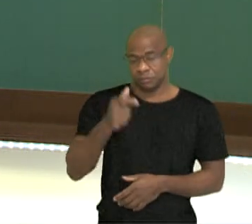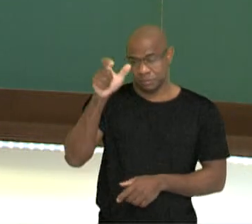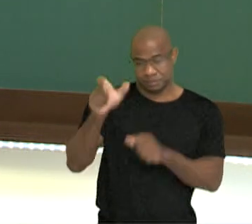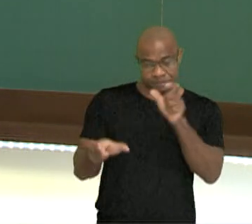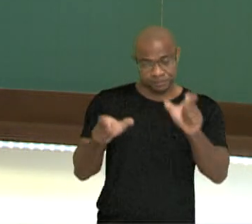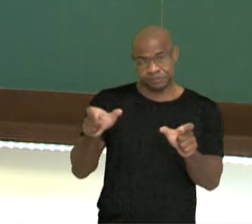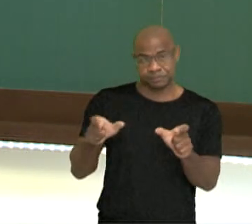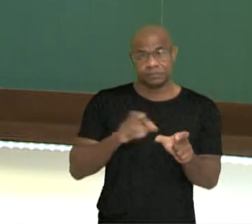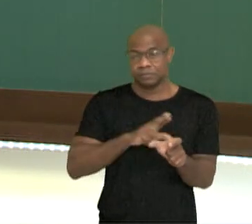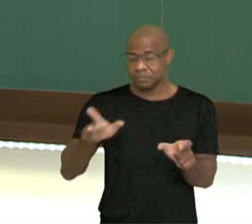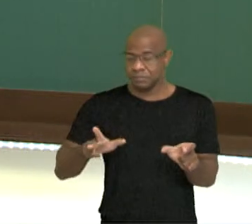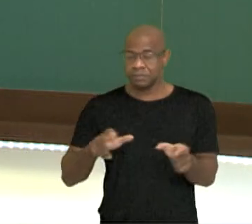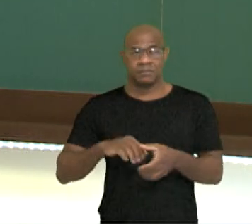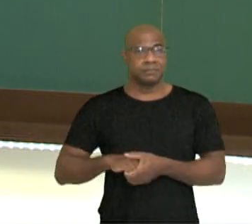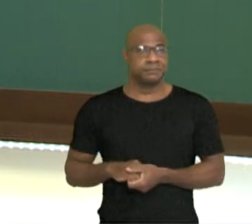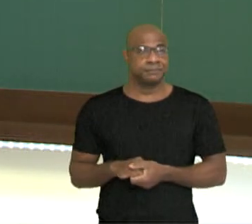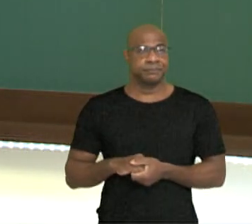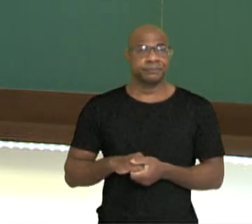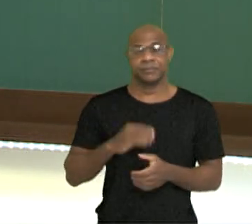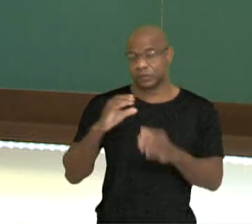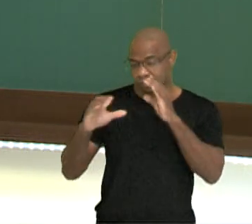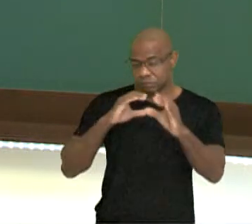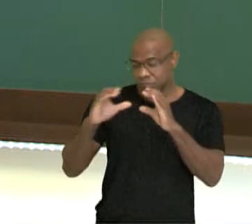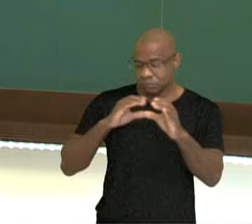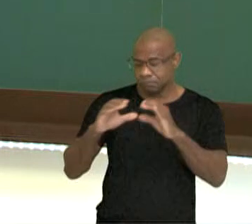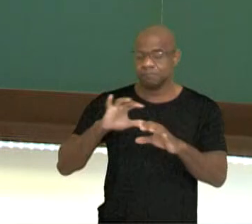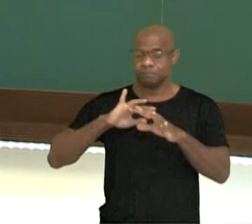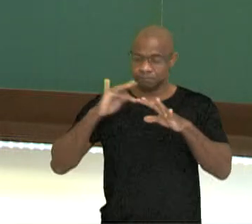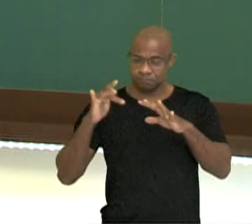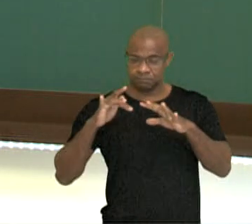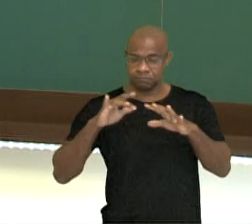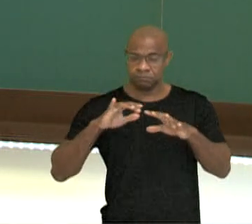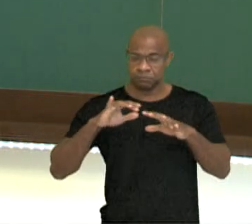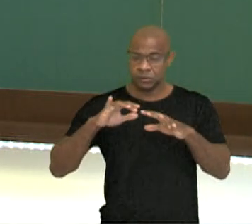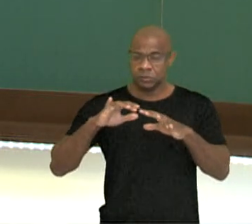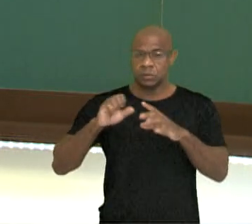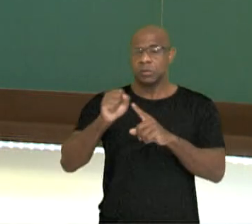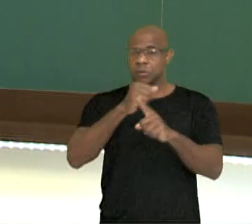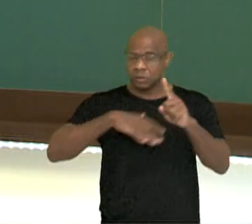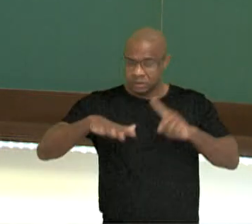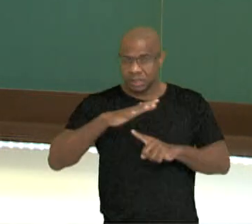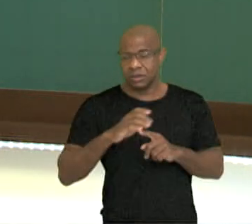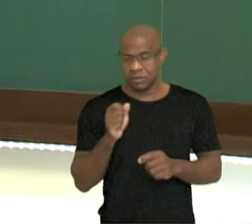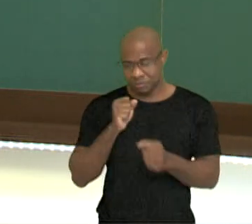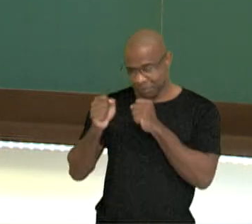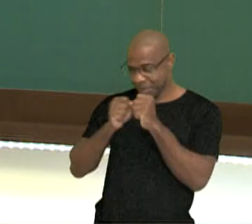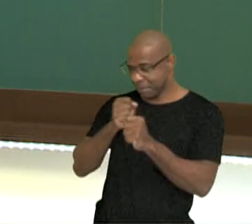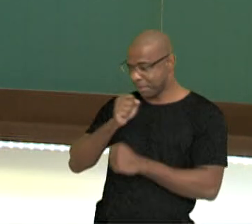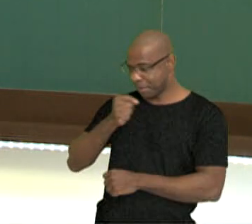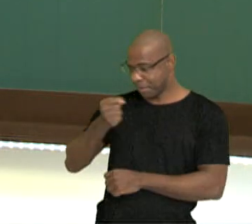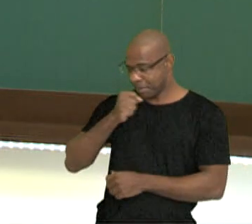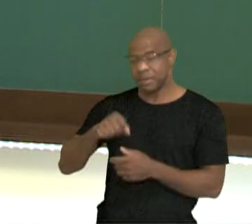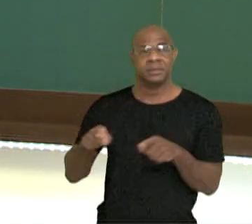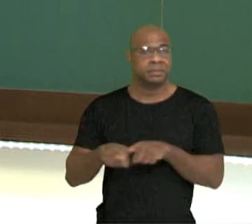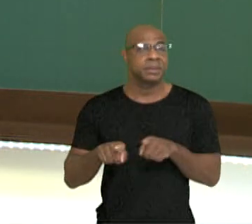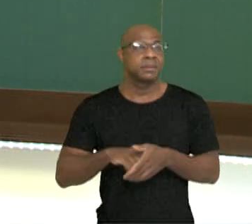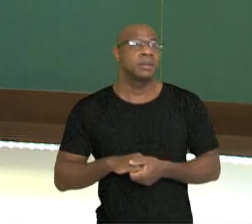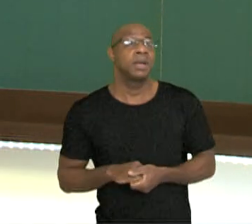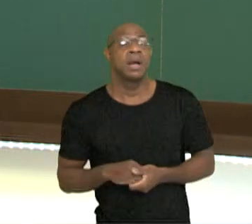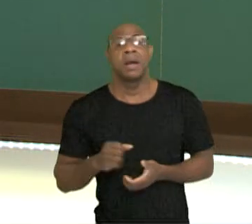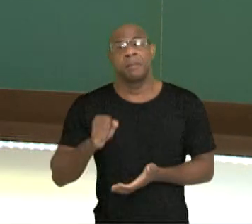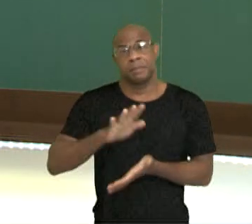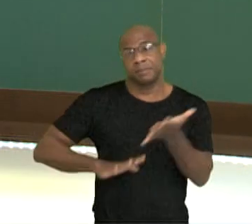personalidades da comunicação social, do jornalismo, né? Mas a partir dessa nossa leitura, vamos fazer então a nossa